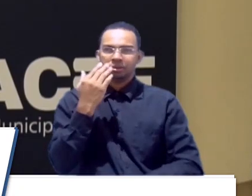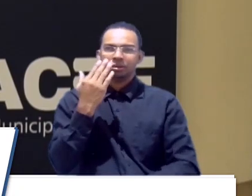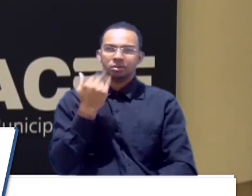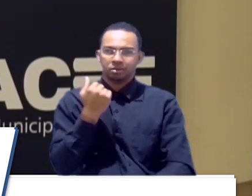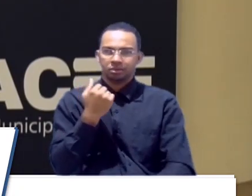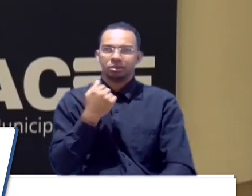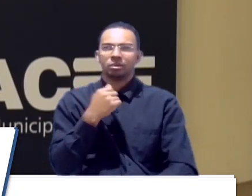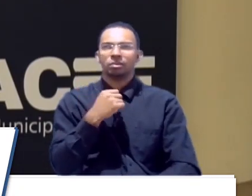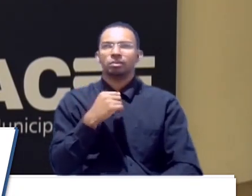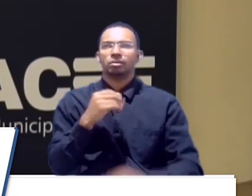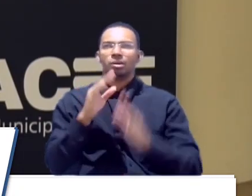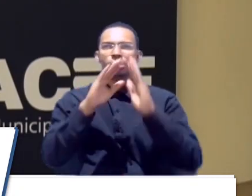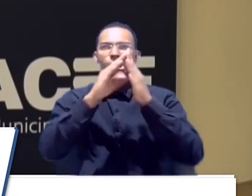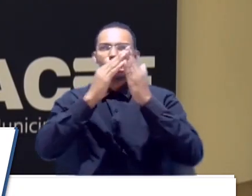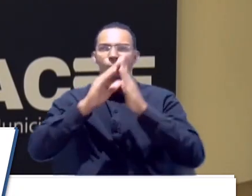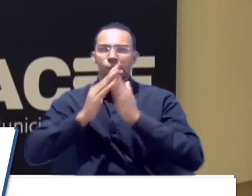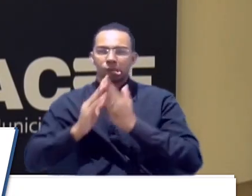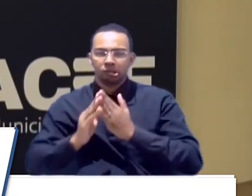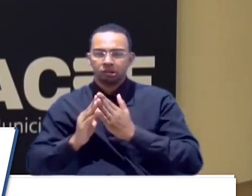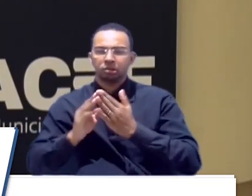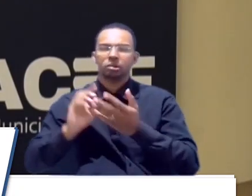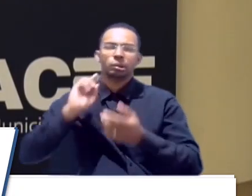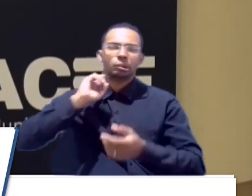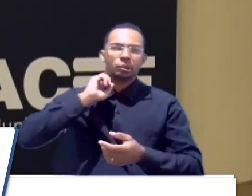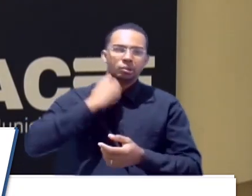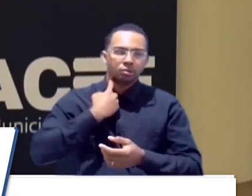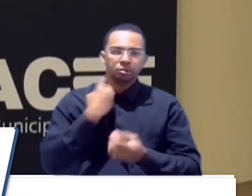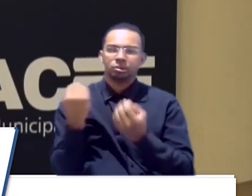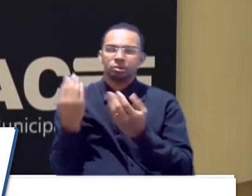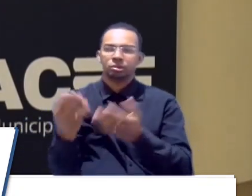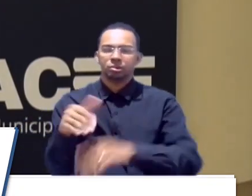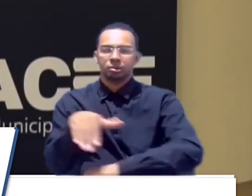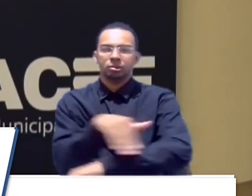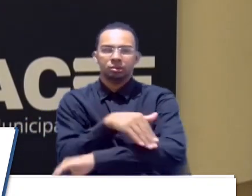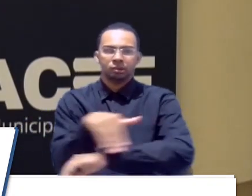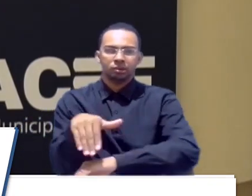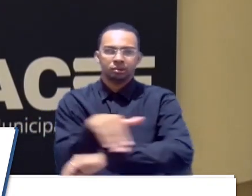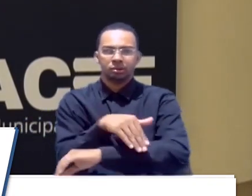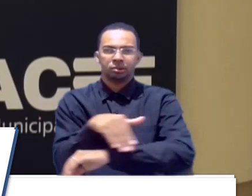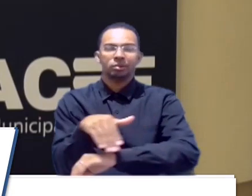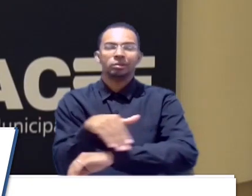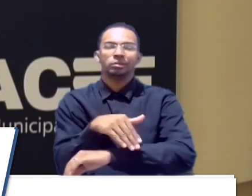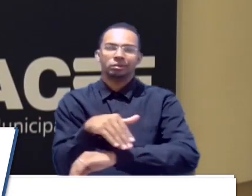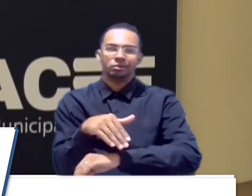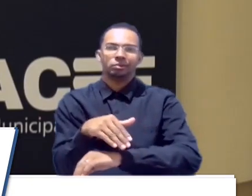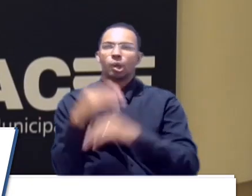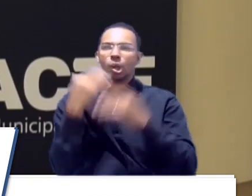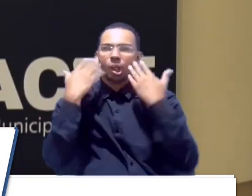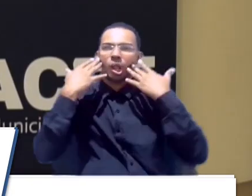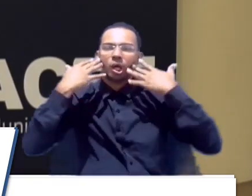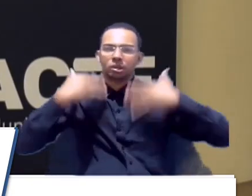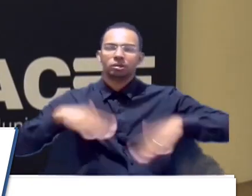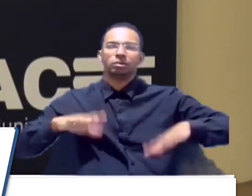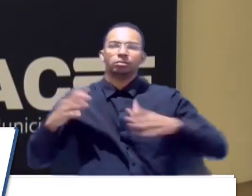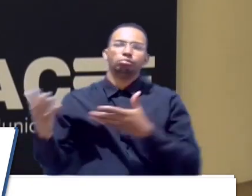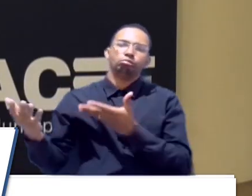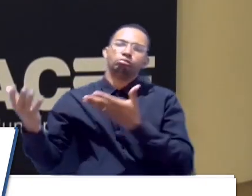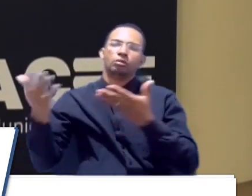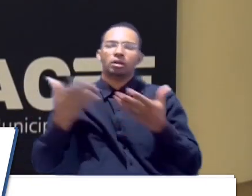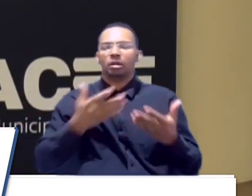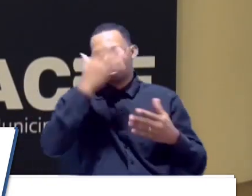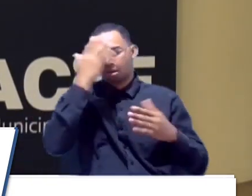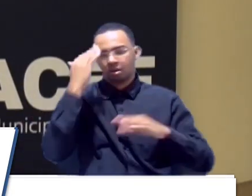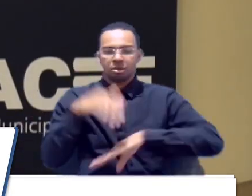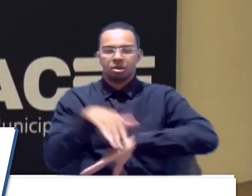depredação, o lixo jogado nas ruas, isso naturalmente vai trazer os moradores de rua,